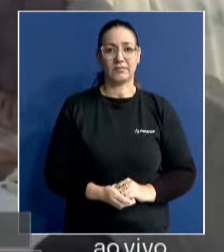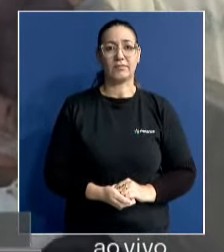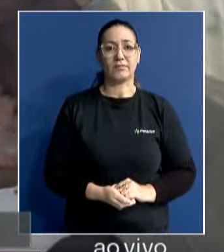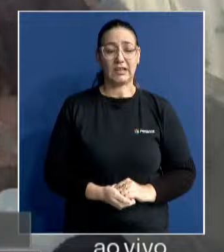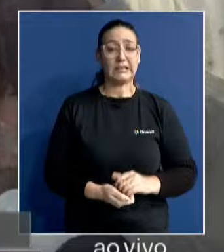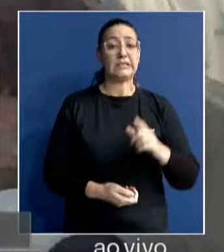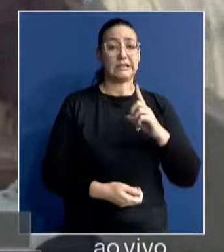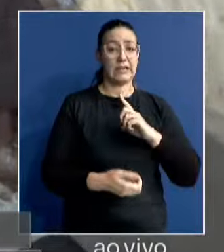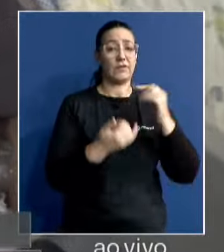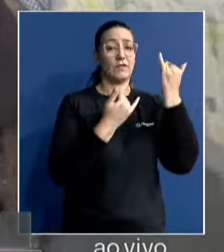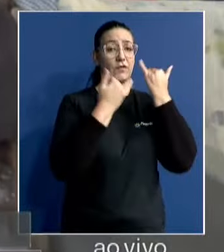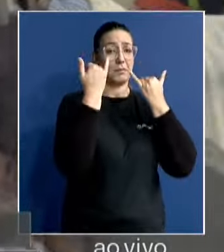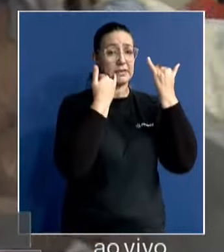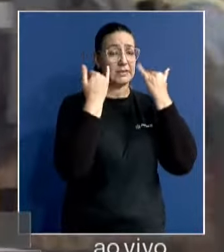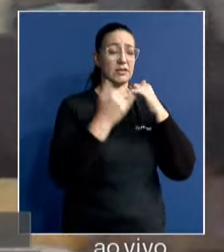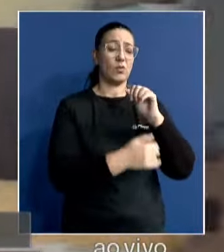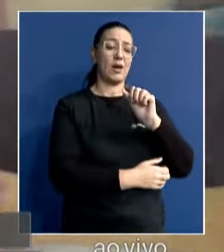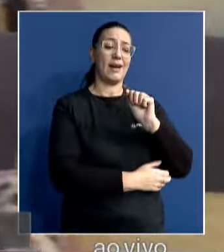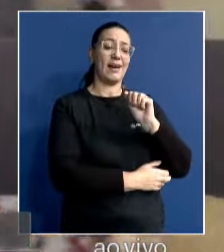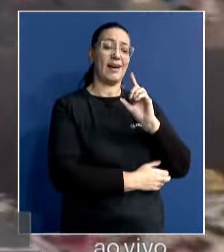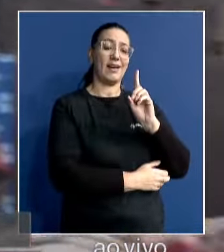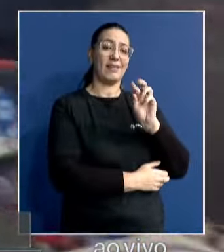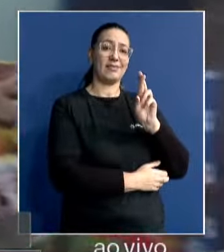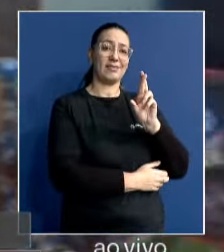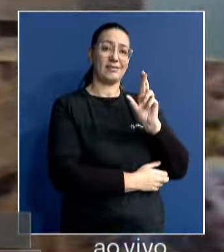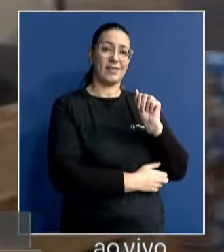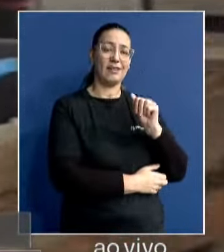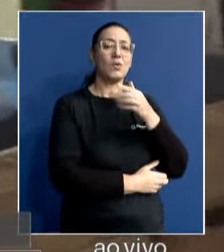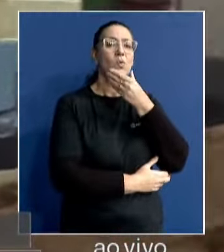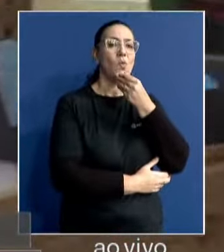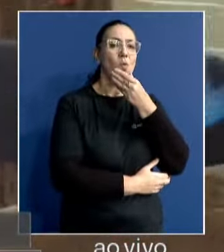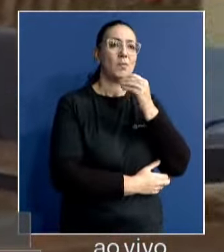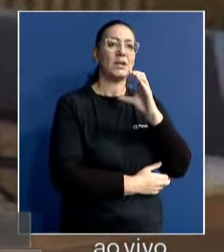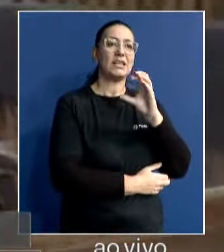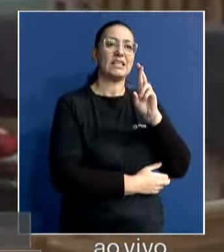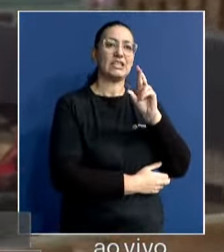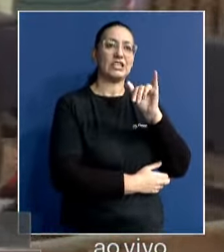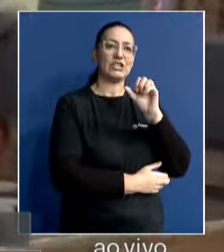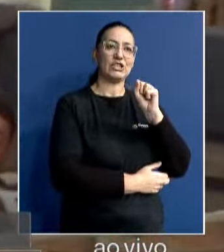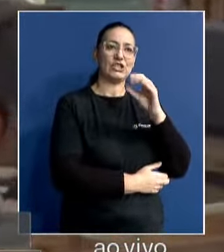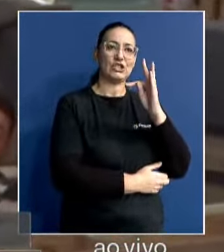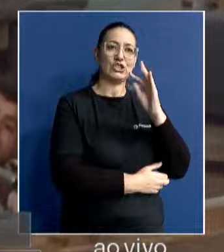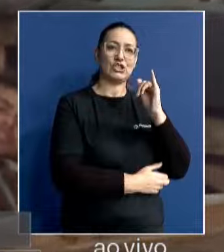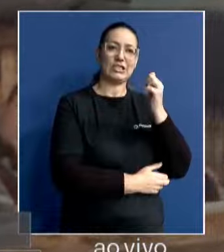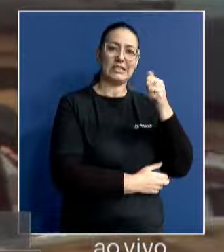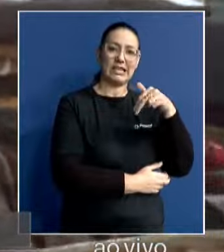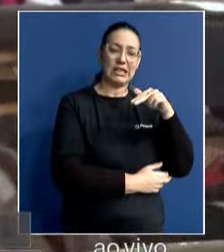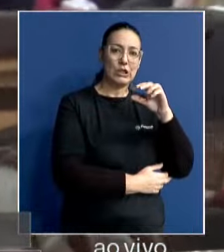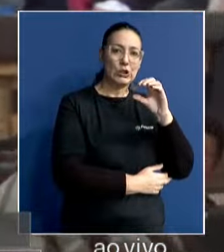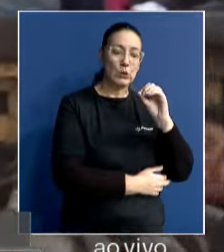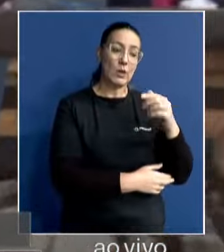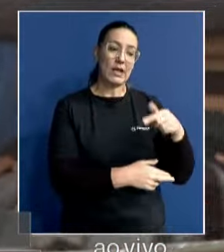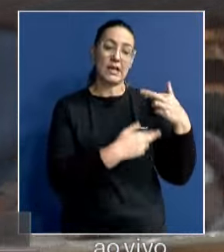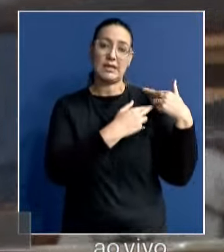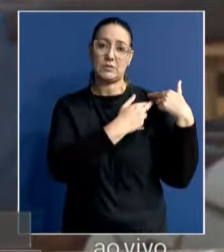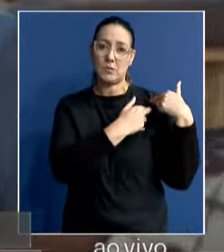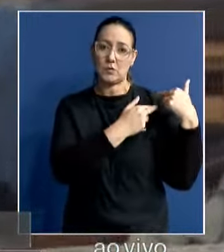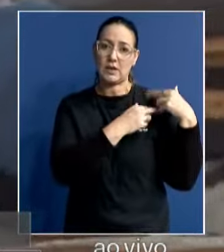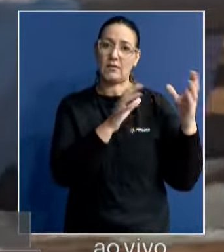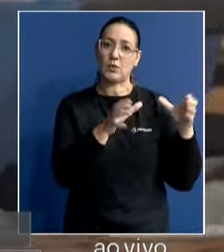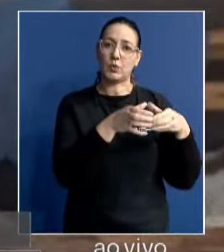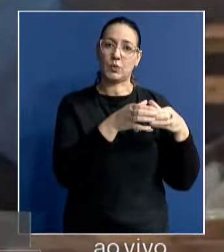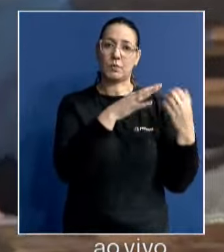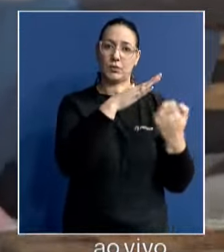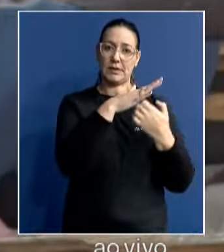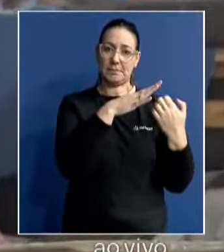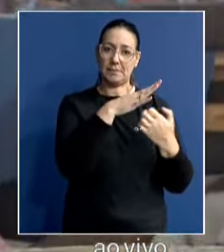Segundo o pessoal da ADRA, eu conversei com o Cristiano, que é um dos administradores, inclusive pedi para ele estar ao vivo aqui conosco no Boa Tarde Grande, ele está